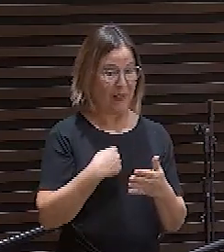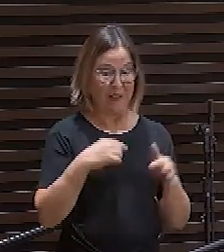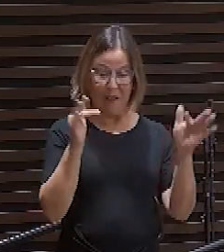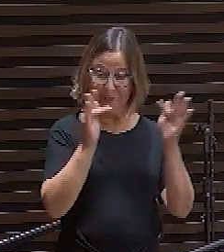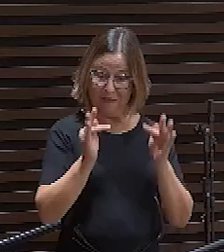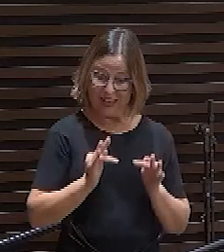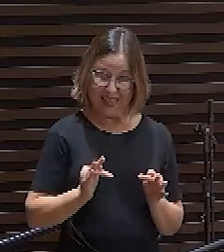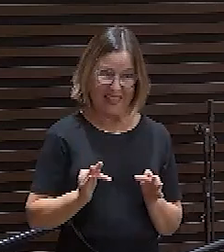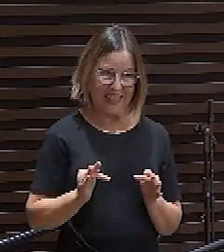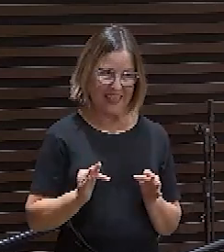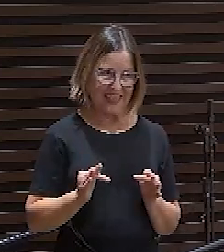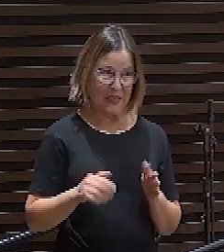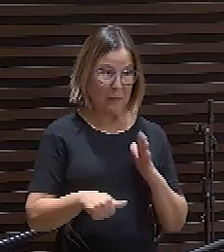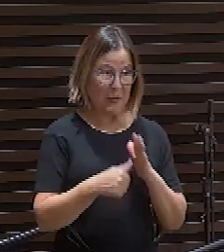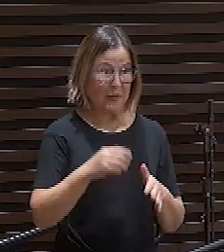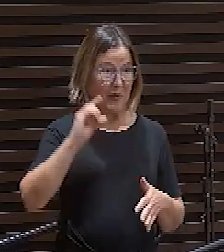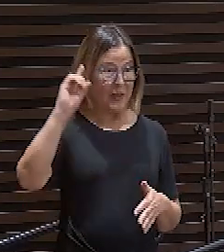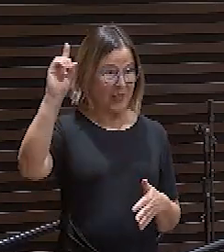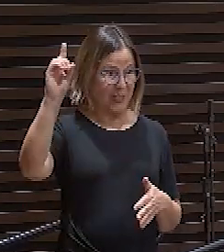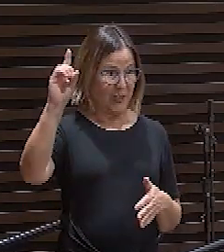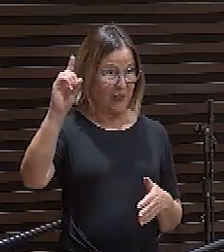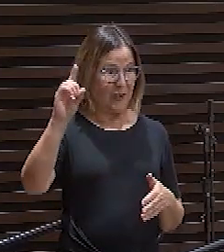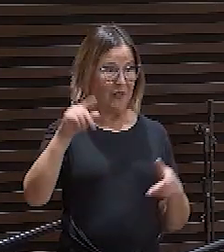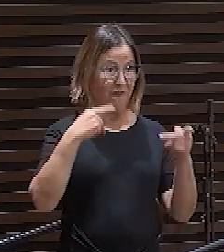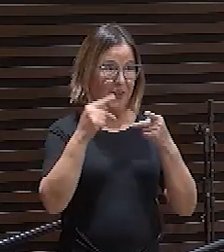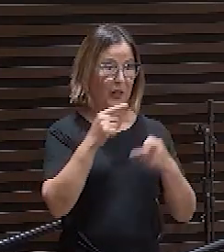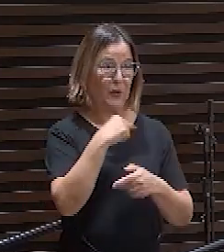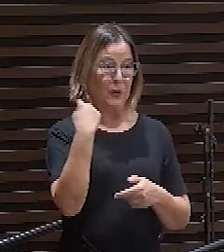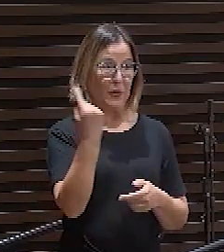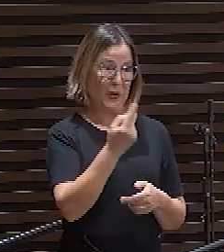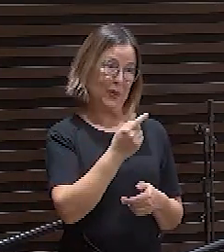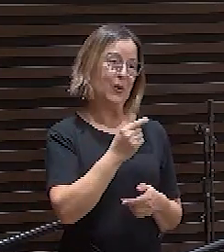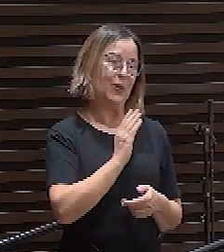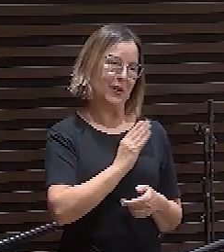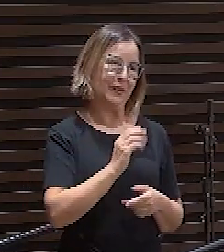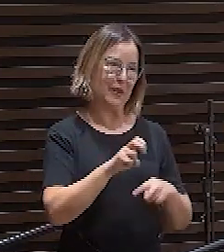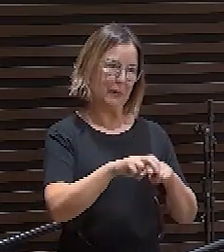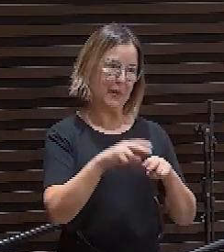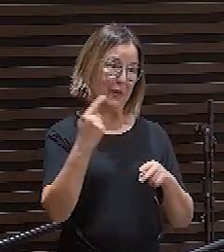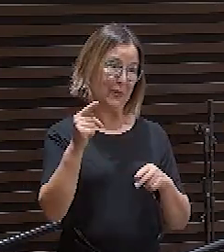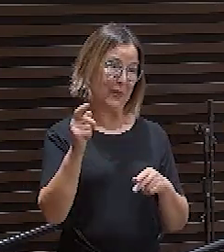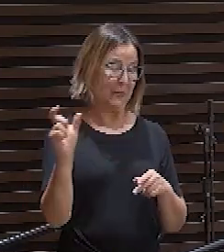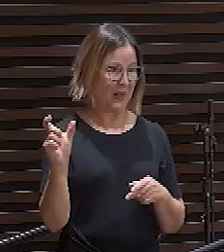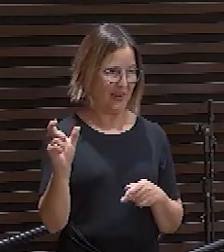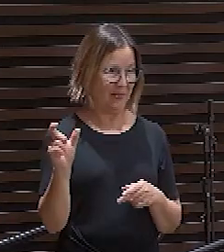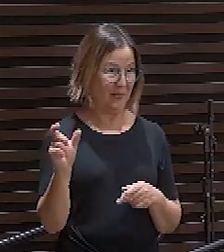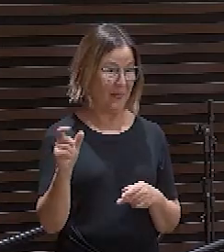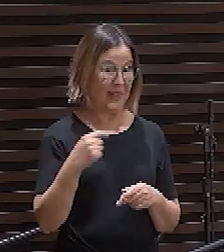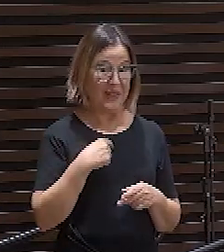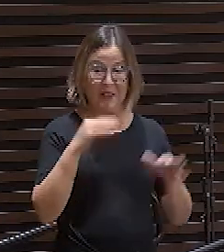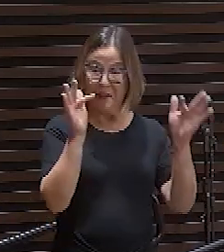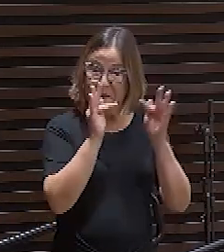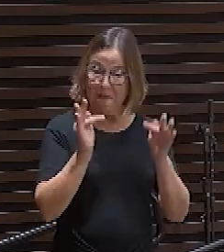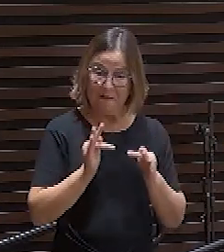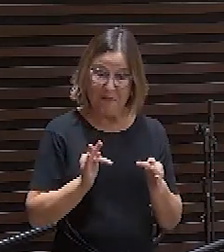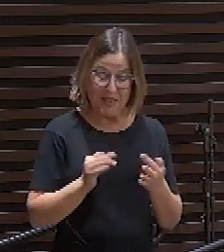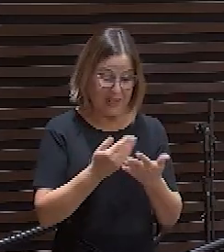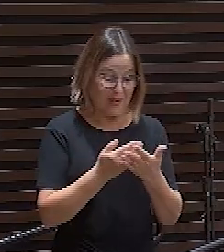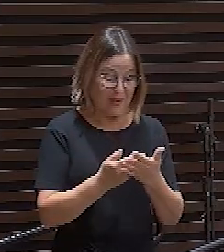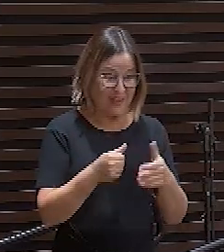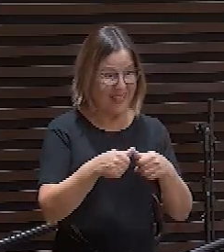nós. Deus fala conosco, no nosso coração. Eu fiquei muito feliz quando eu fui fazer esse texto aqui,